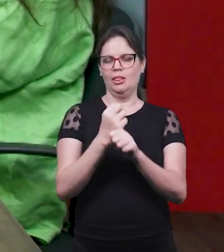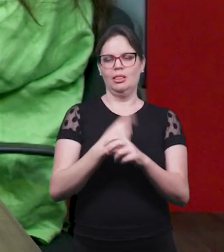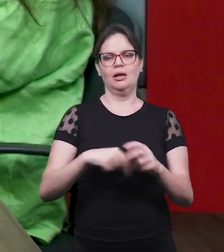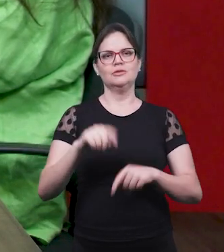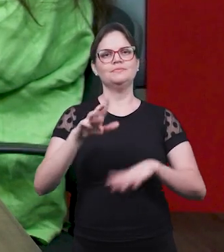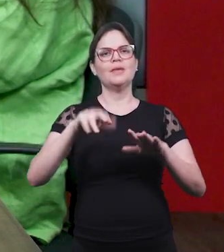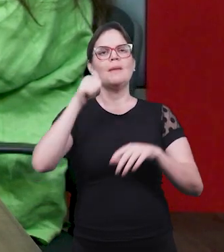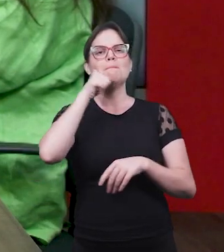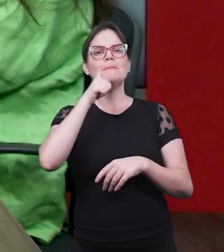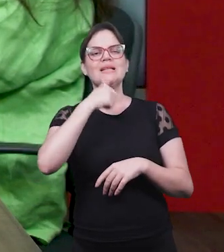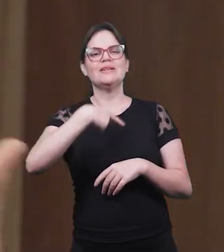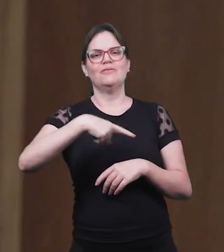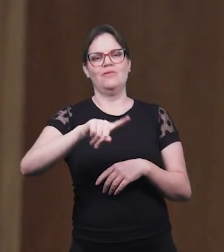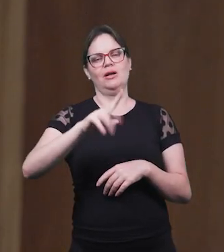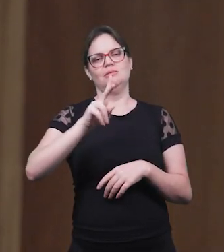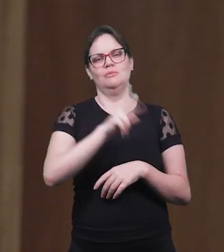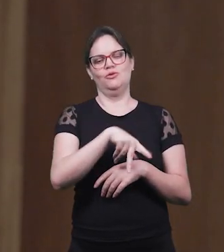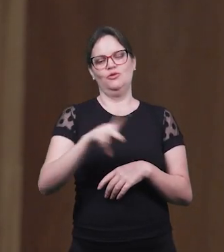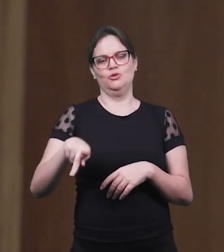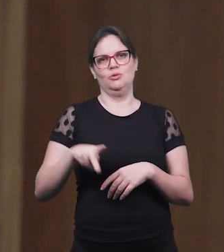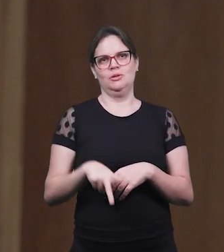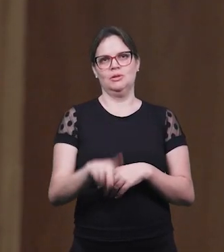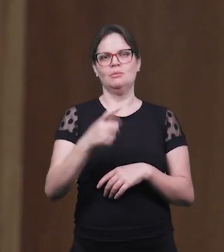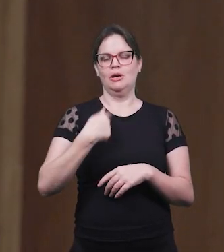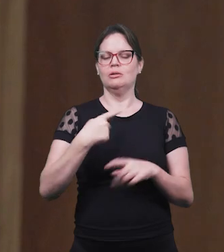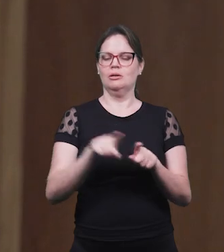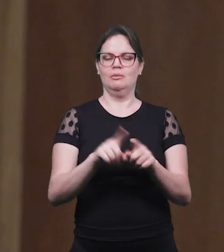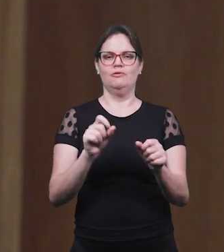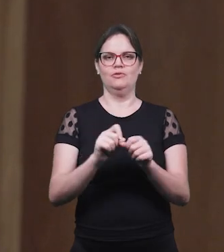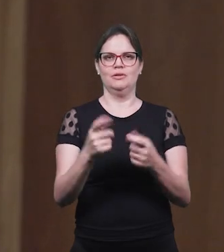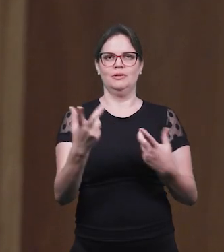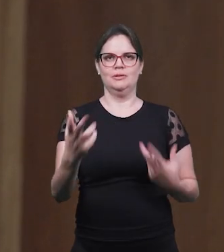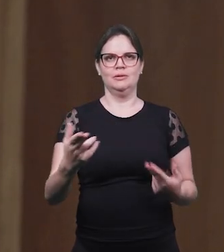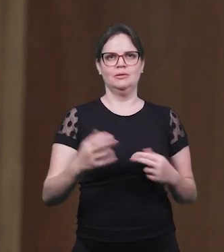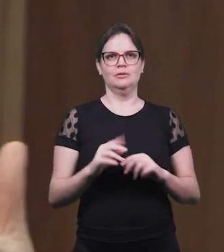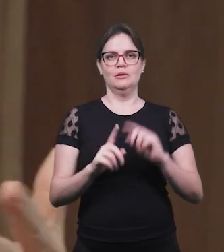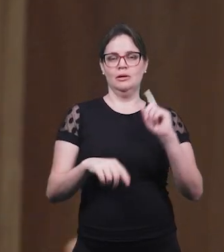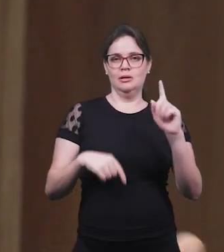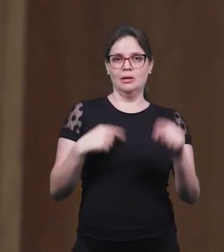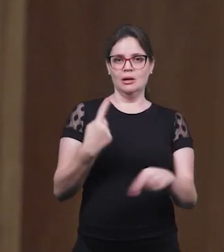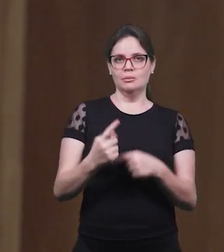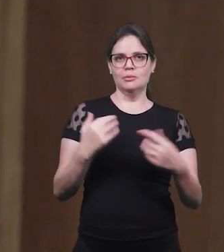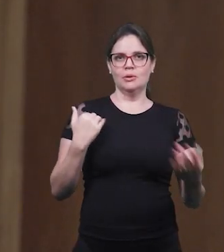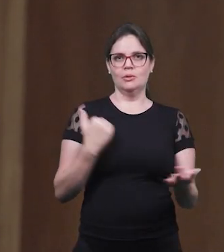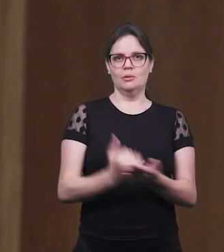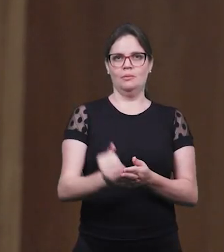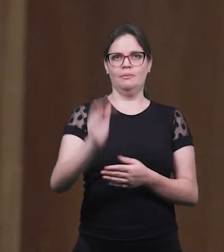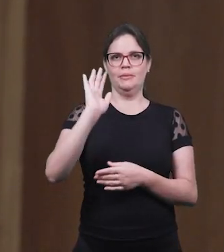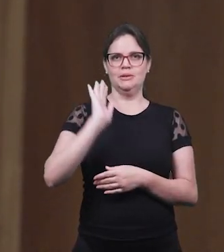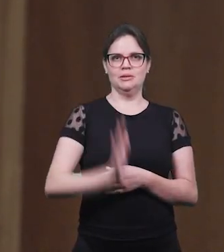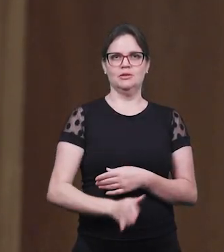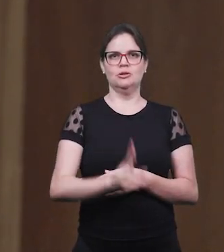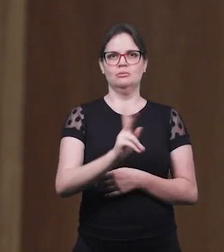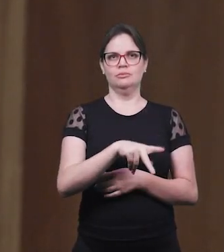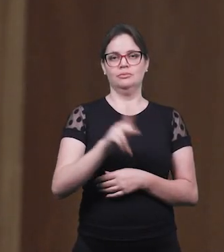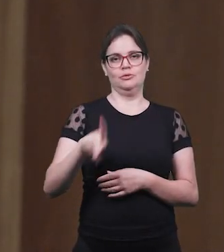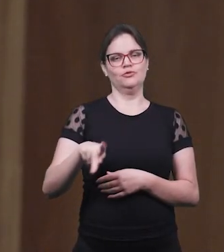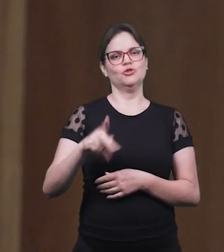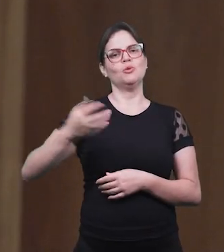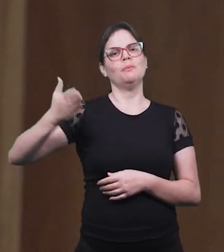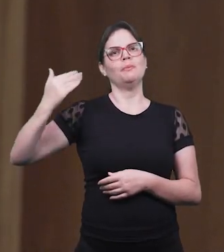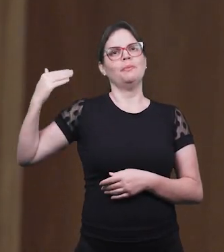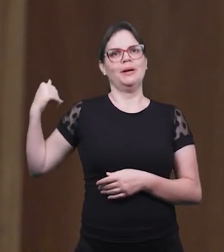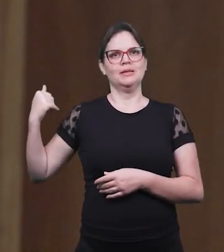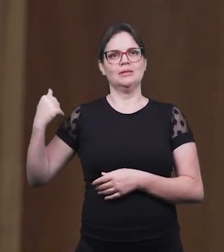meninas iam fazer o magistério, né? Eu também fiz magistério. E aí depois já ingressa na vida profissional, né? Naquele período,